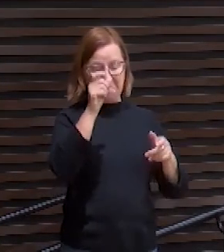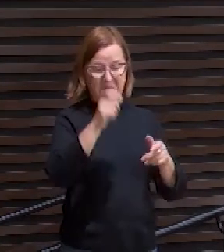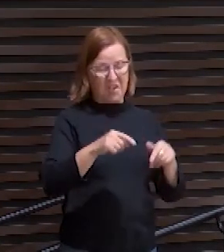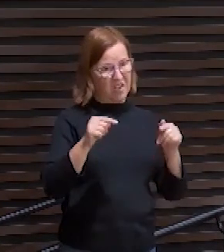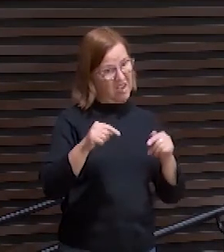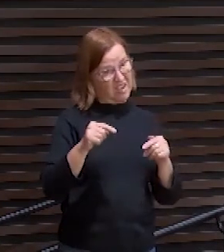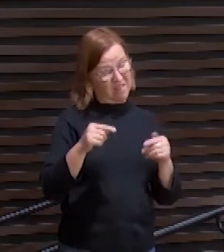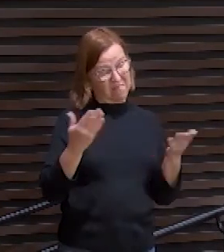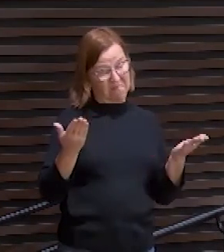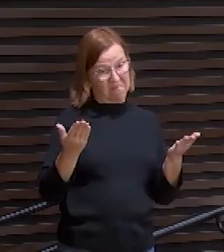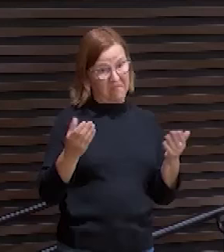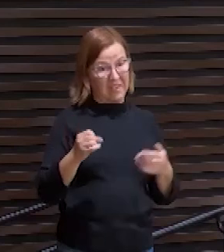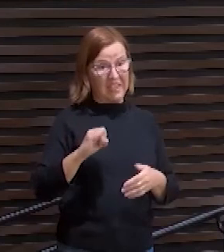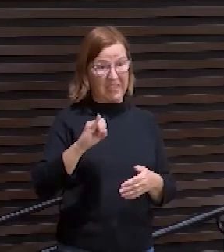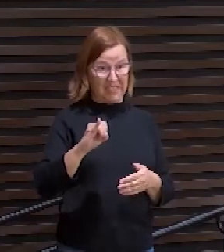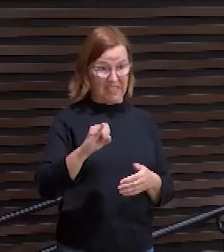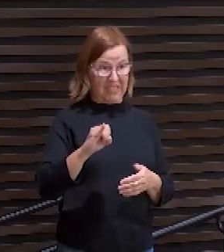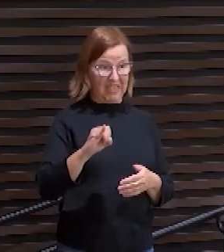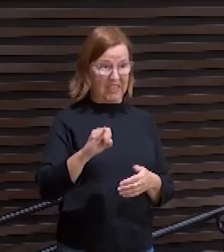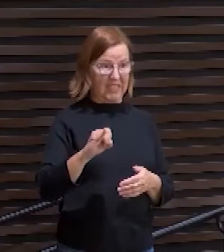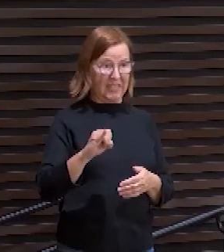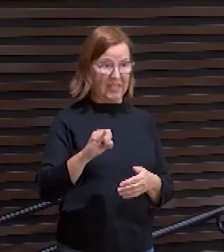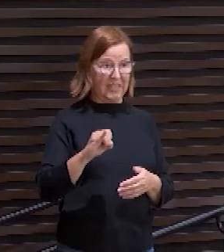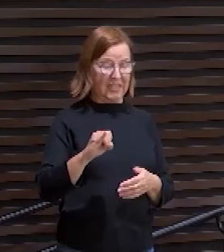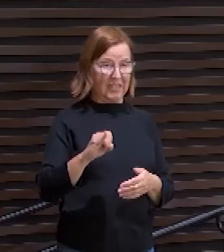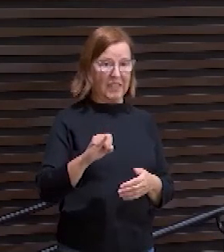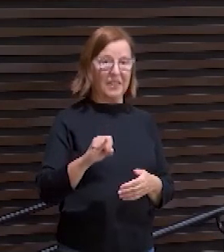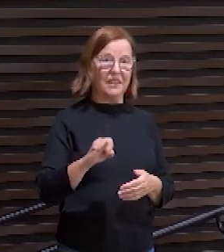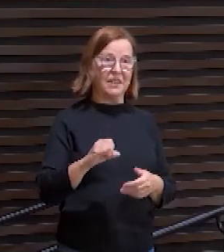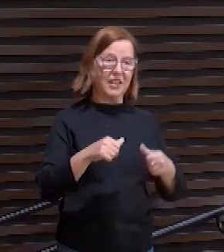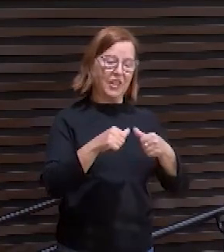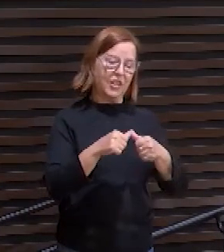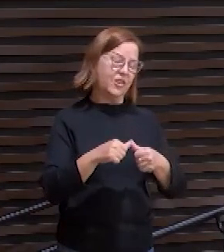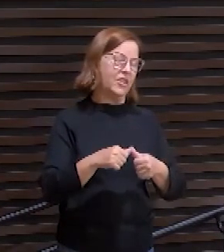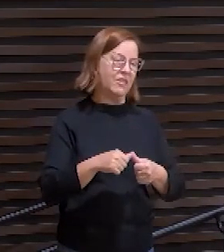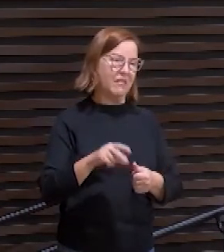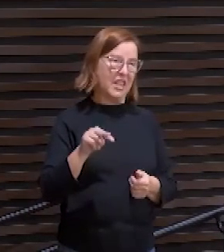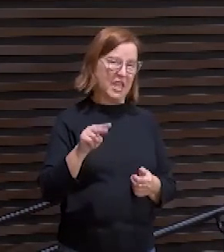Especificamente, se estiver na mesma situação que o jovem rico.